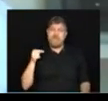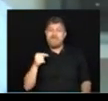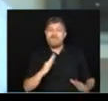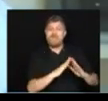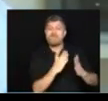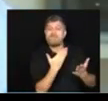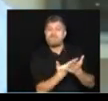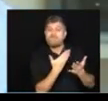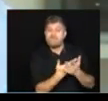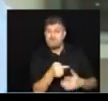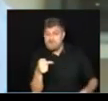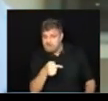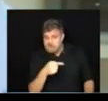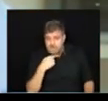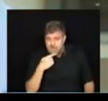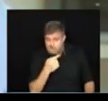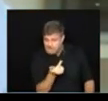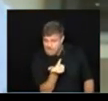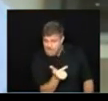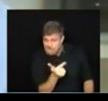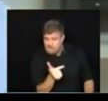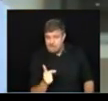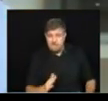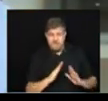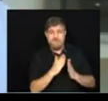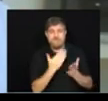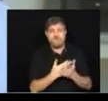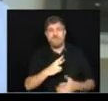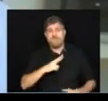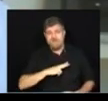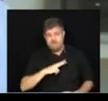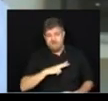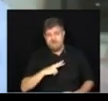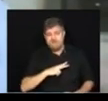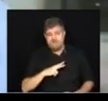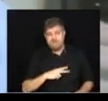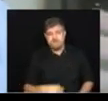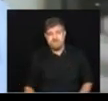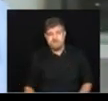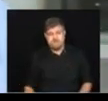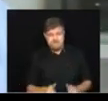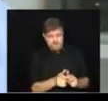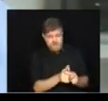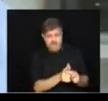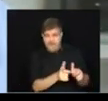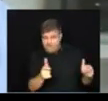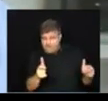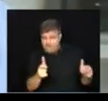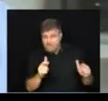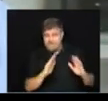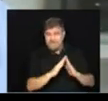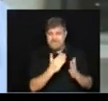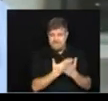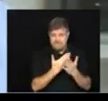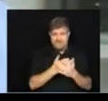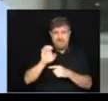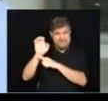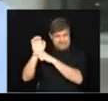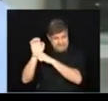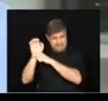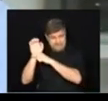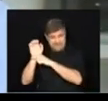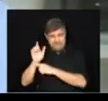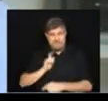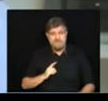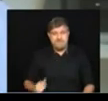escolas, sem dúvida, nas escolas particulares, como tanto na maioria das escolas do Estado,